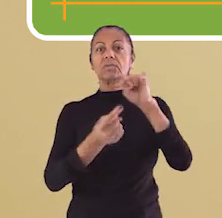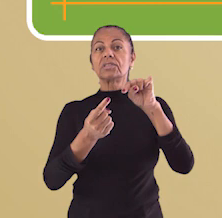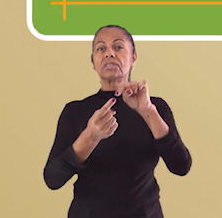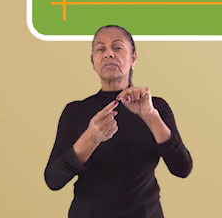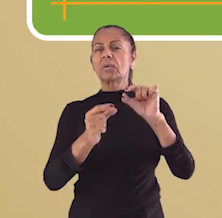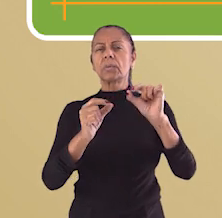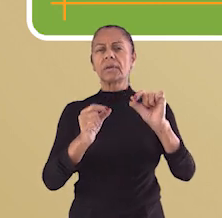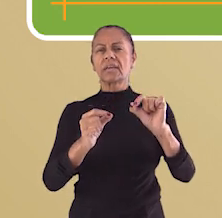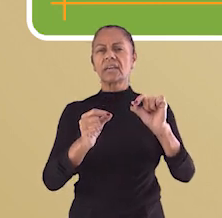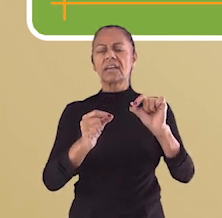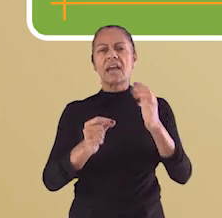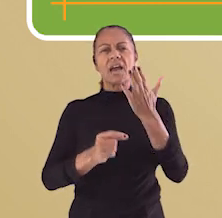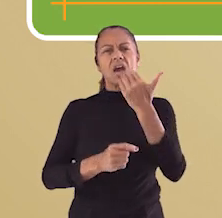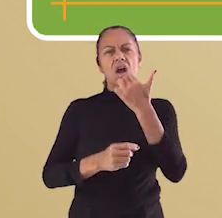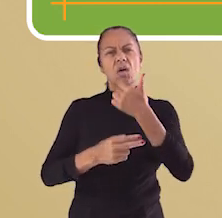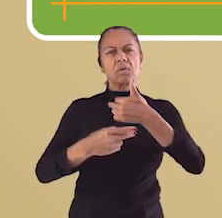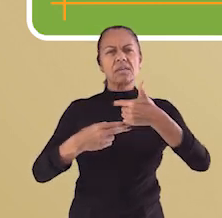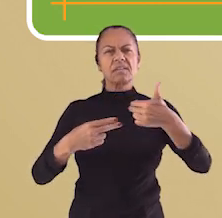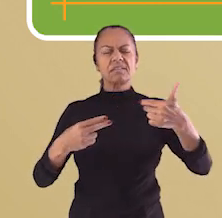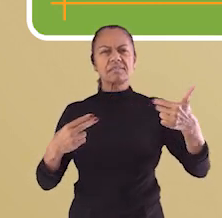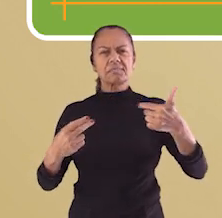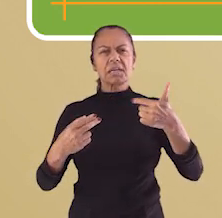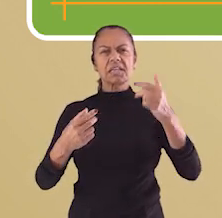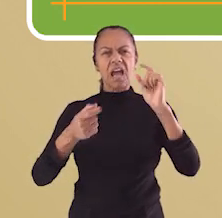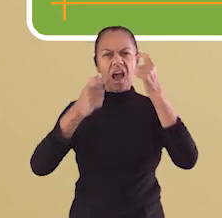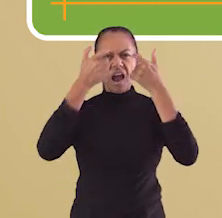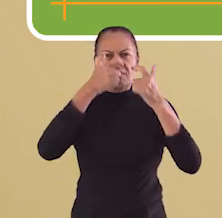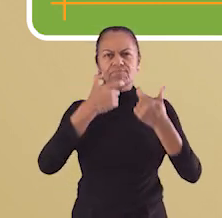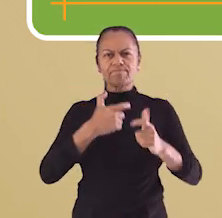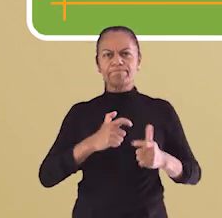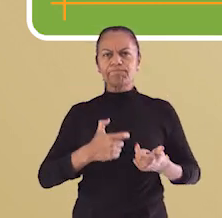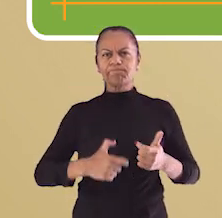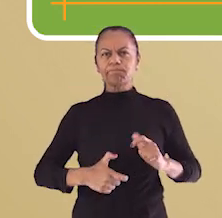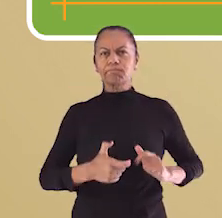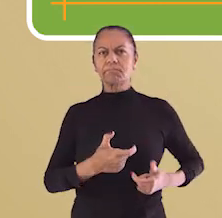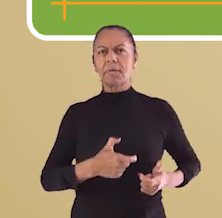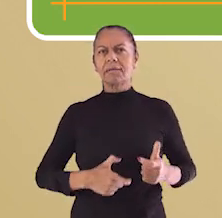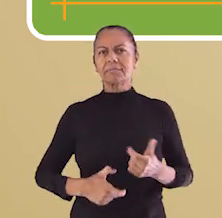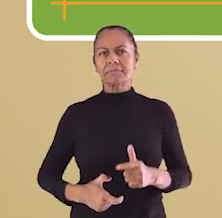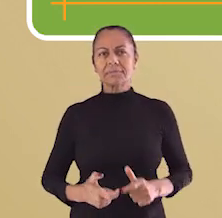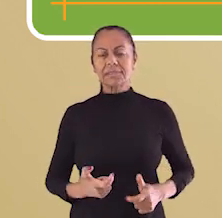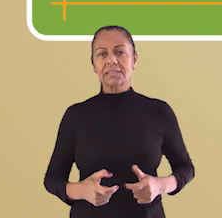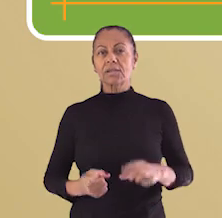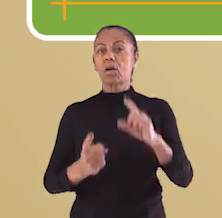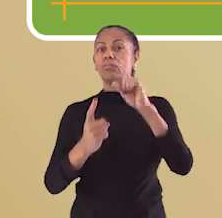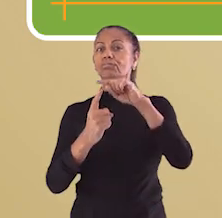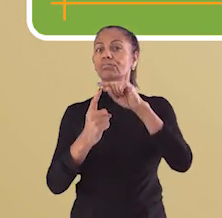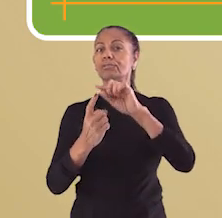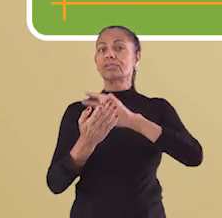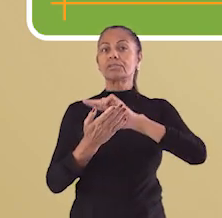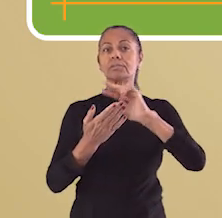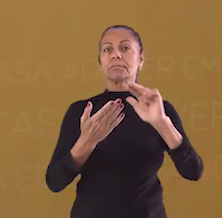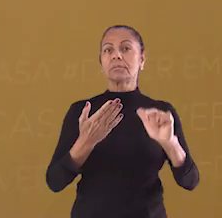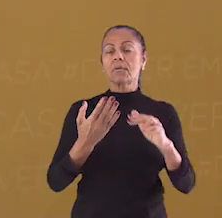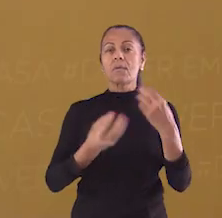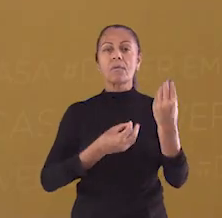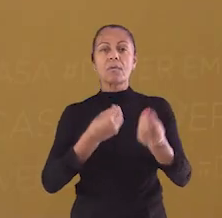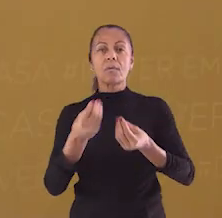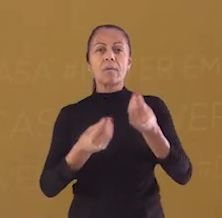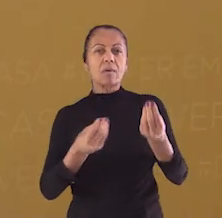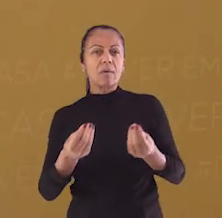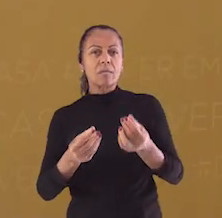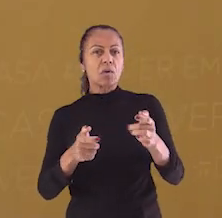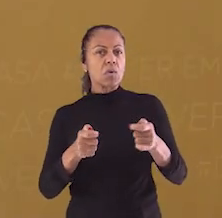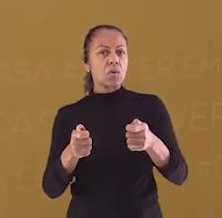distúrbios alimentares, seus tipos, suas causas e prevenção por meio de uma alimentação balanceada. Como